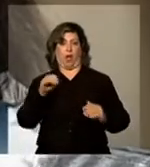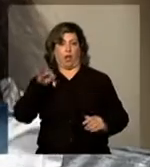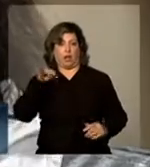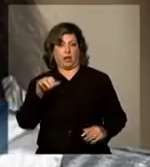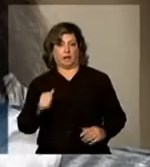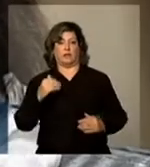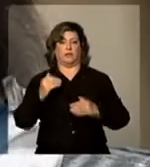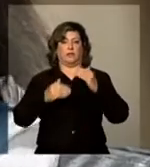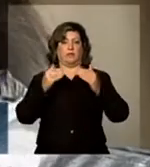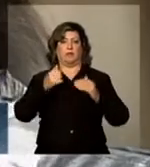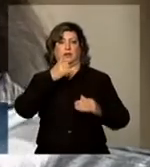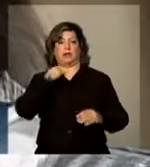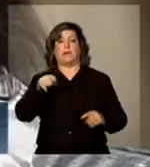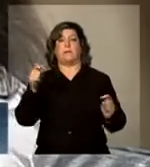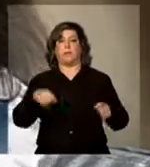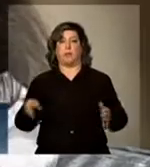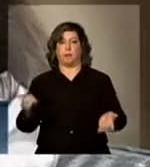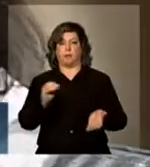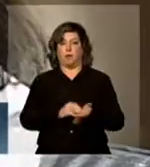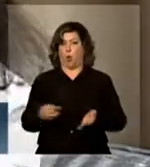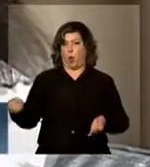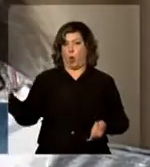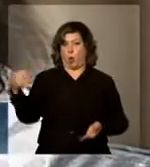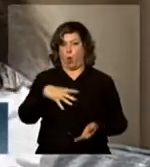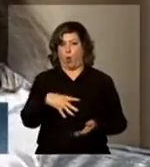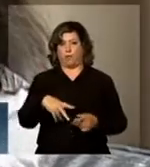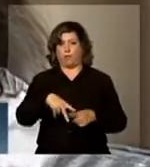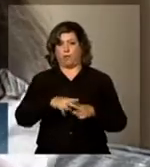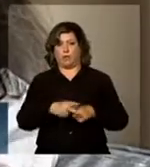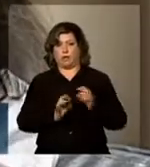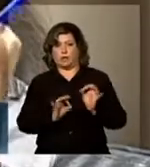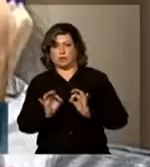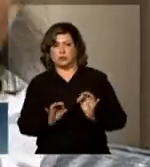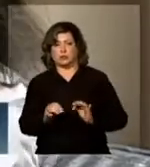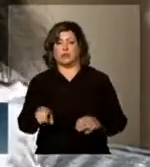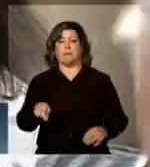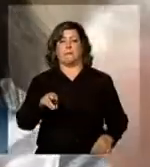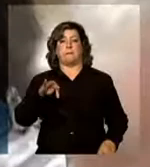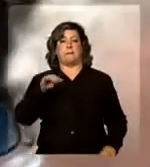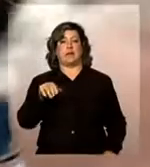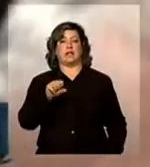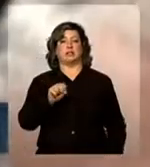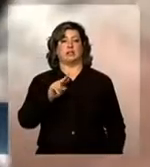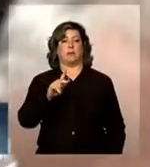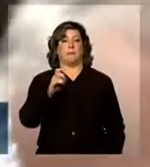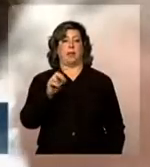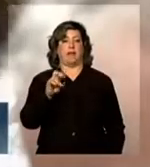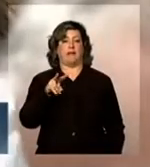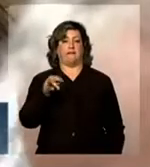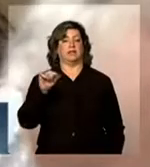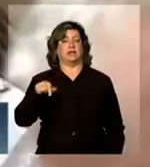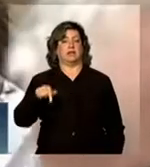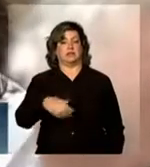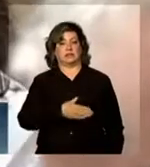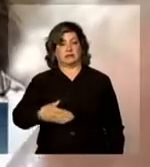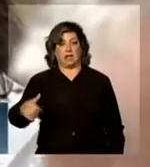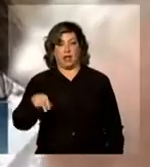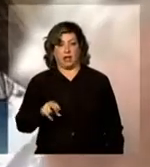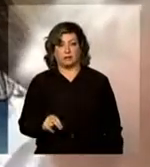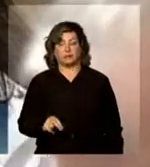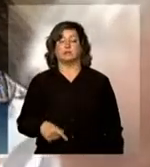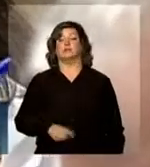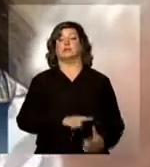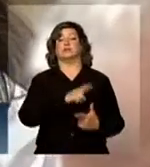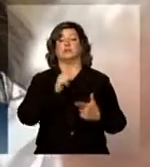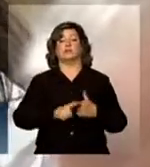desenvolvimento energético, ela pode colocar um novo ajuste na meta de superávit ao longo desse ano? Uma segunda pergunta é, o